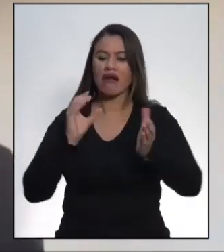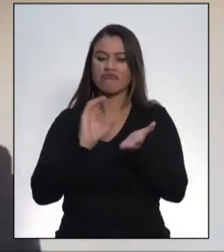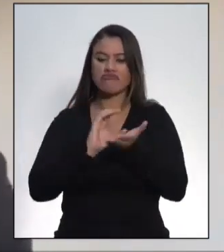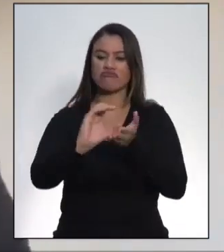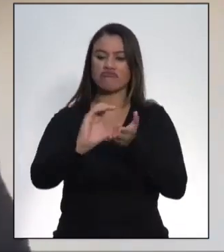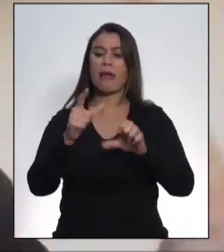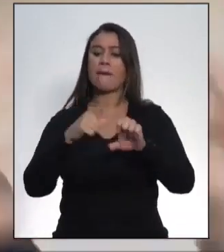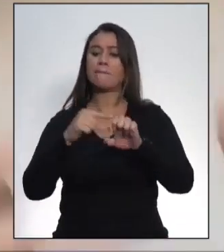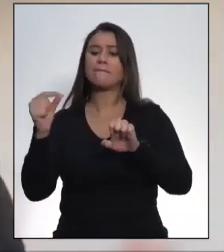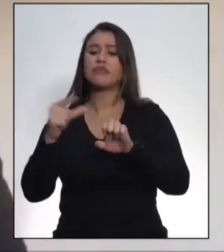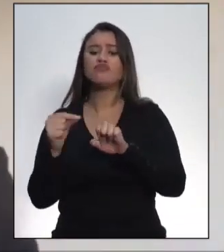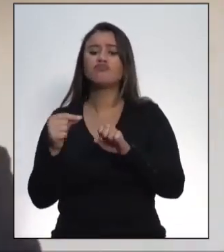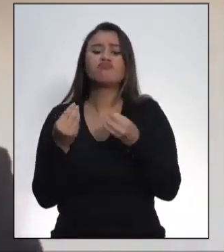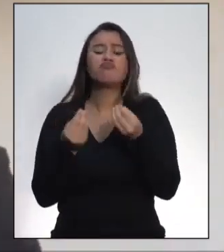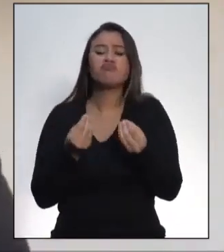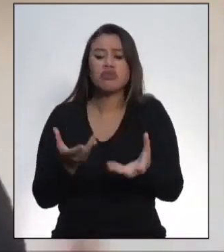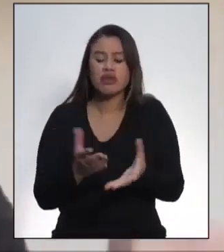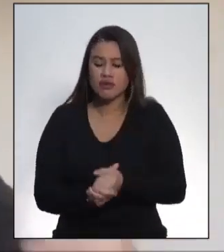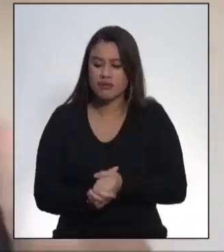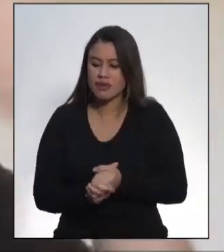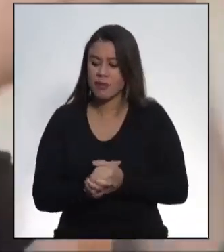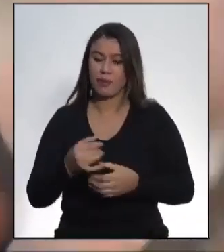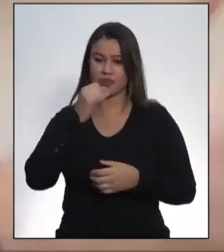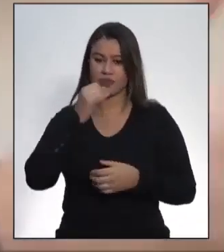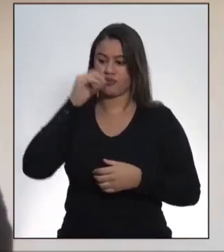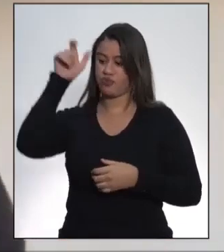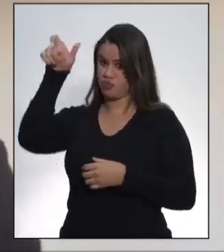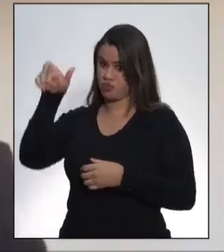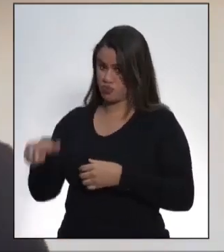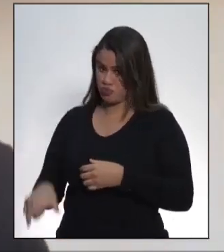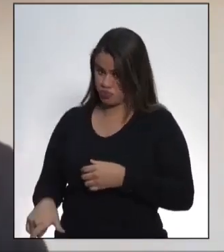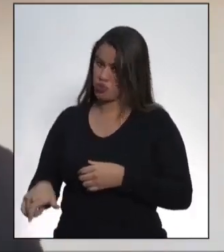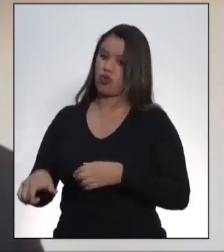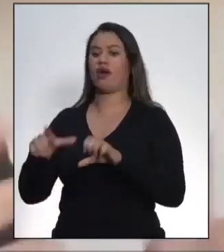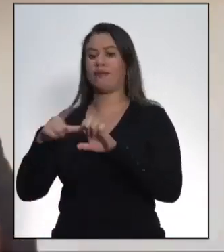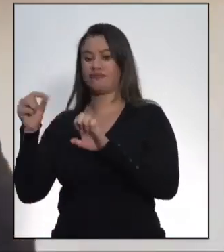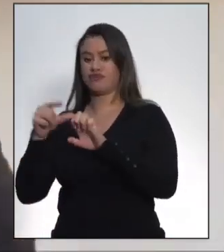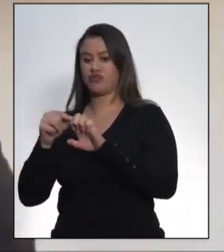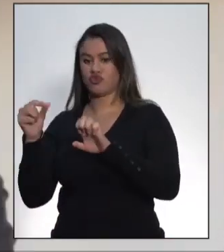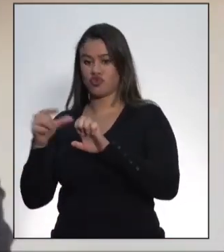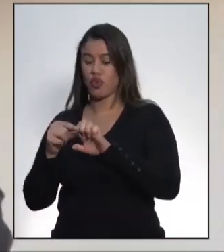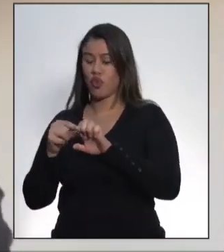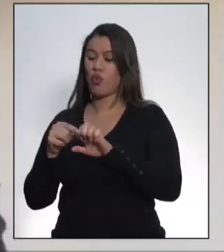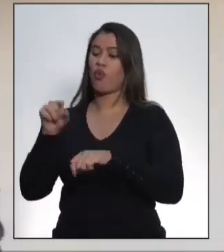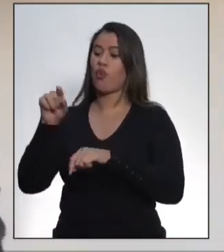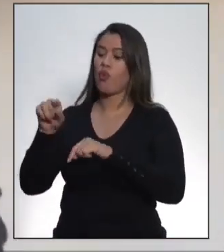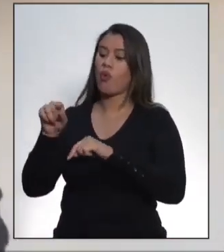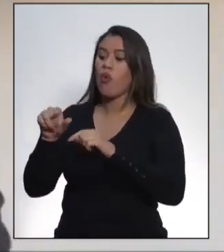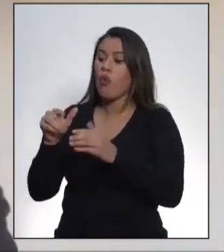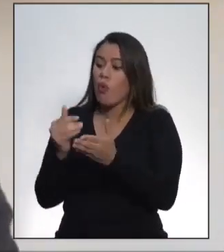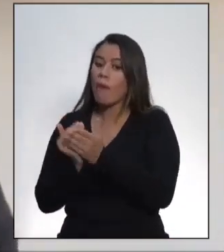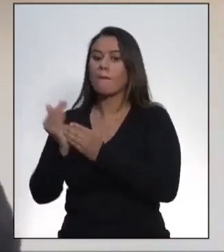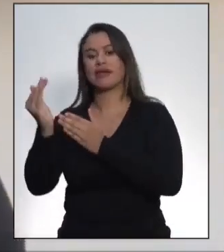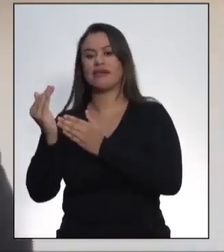sempre a figura de um empreendedor, alguém que vai iniciar um empreendimento, e nós temos as características possíveis para